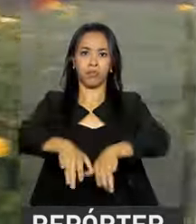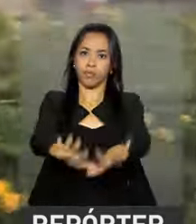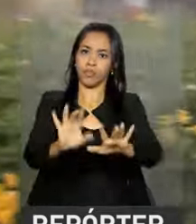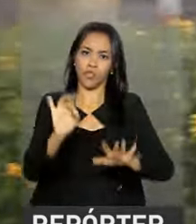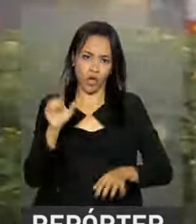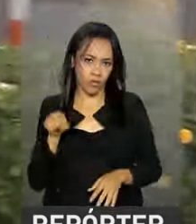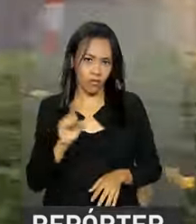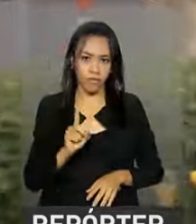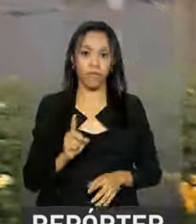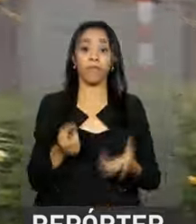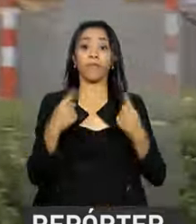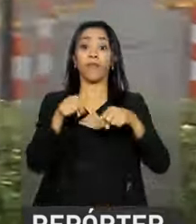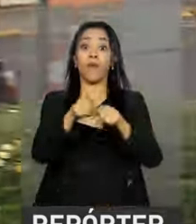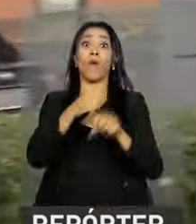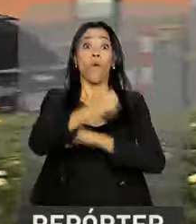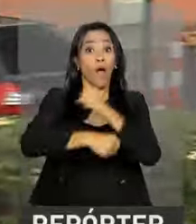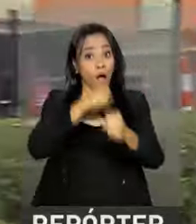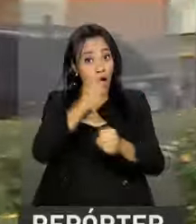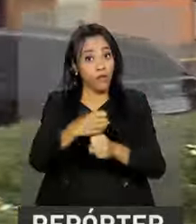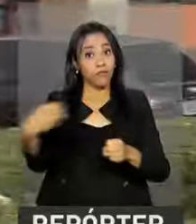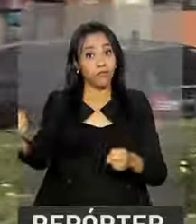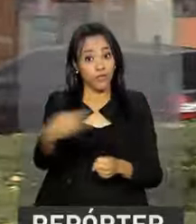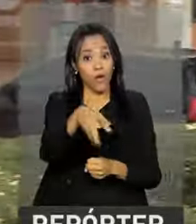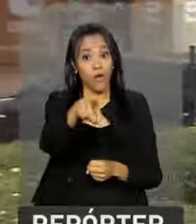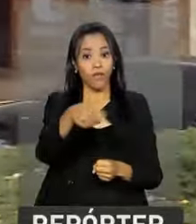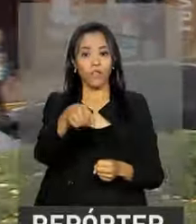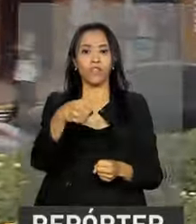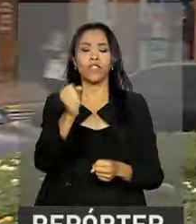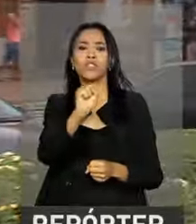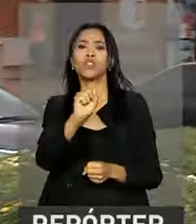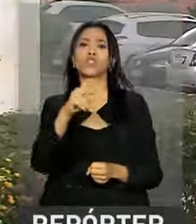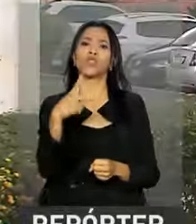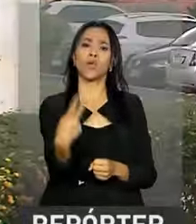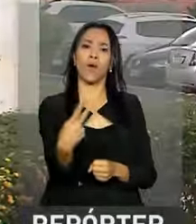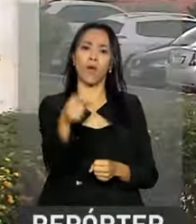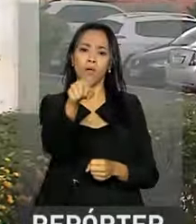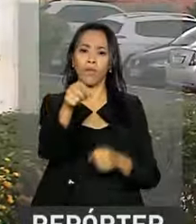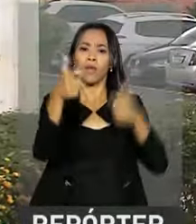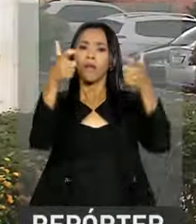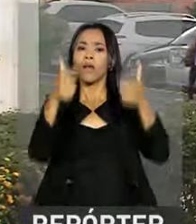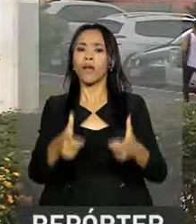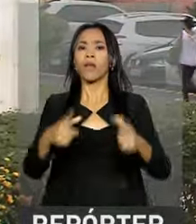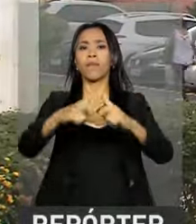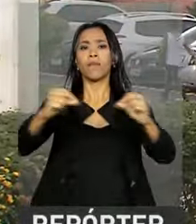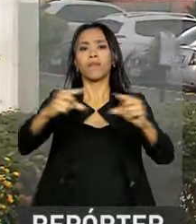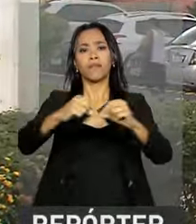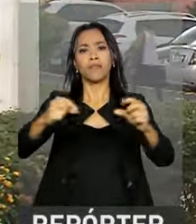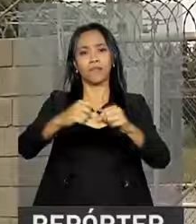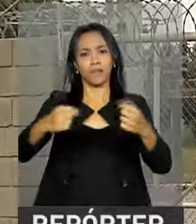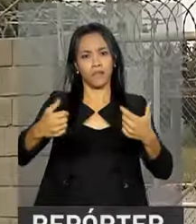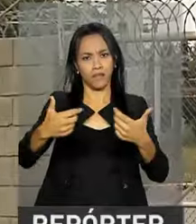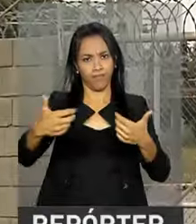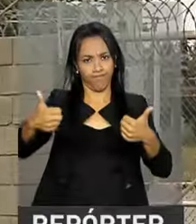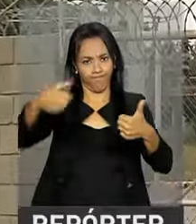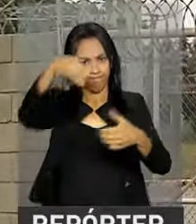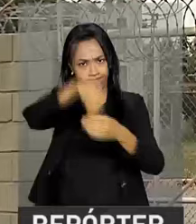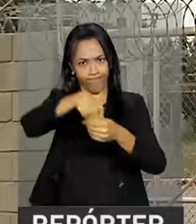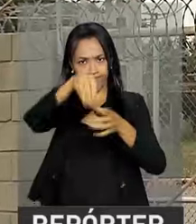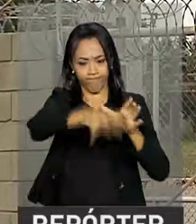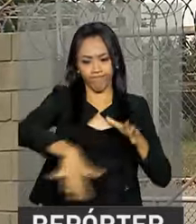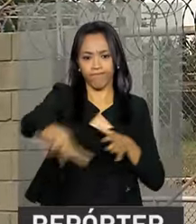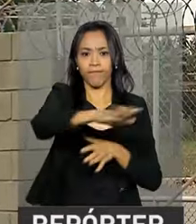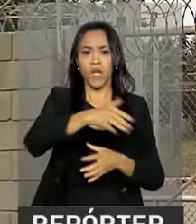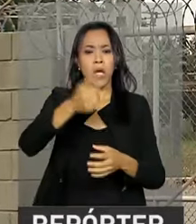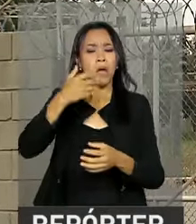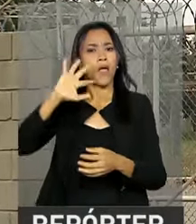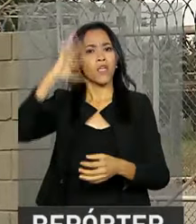ano começou com energia nova para os condôminos desse shopping no Cruzeiro a 8 km do centro de Brasília o grupo parou de